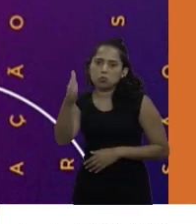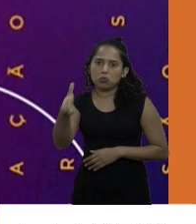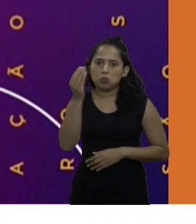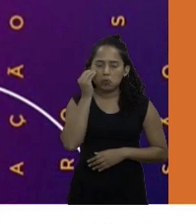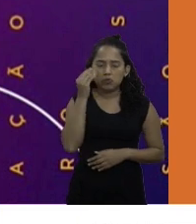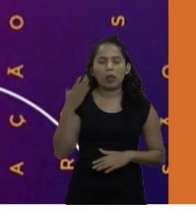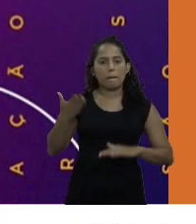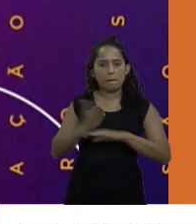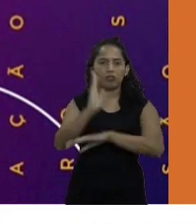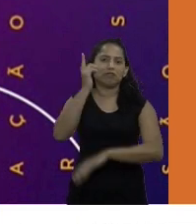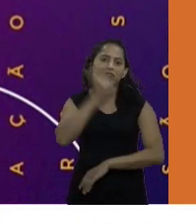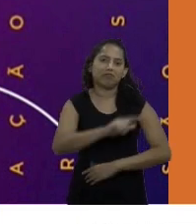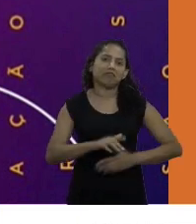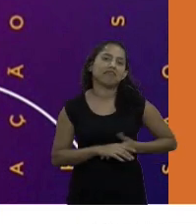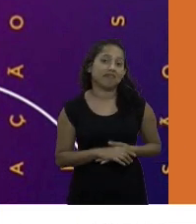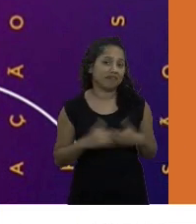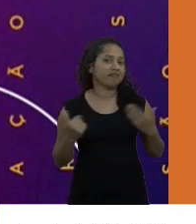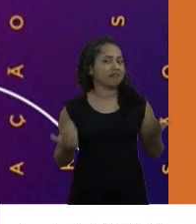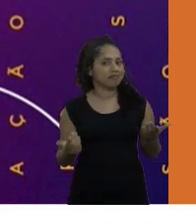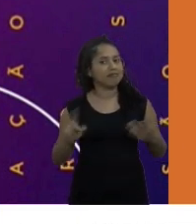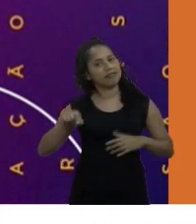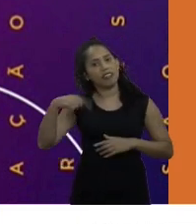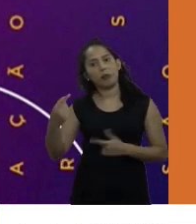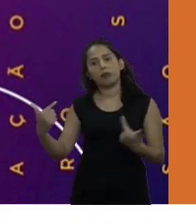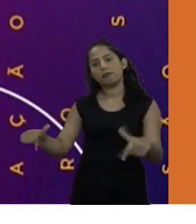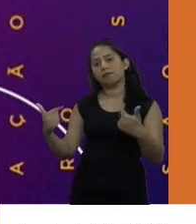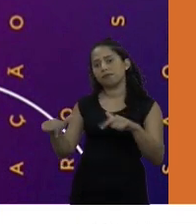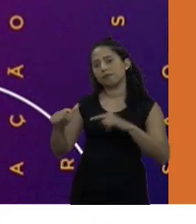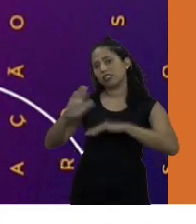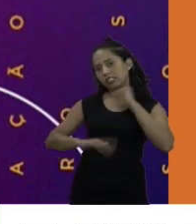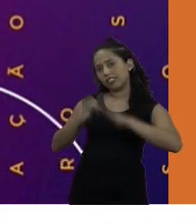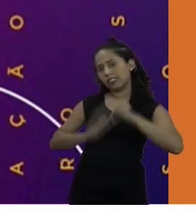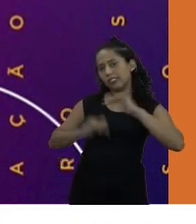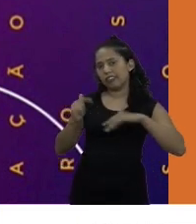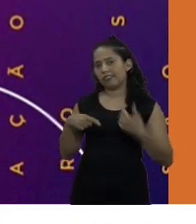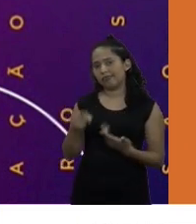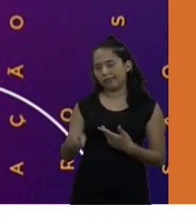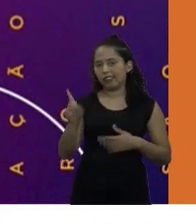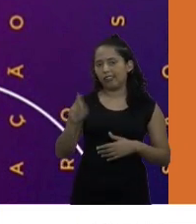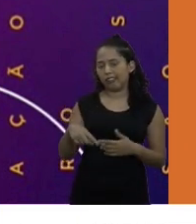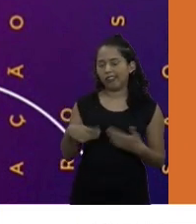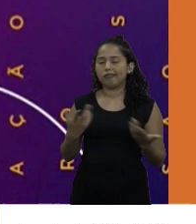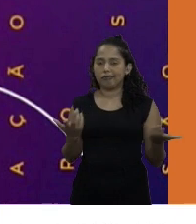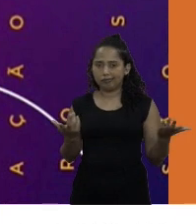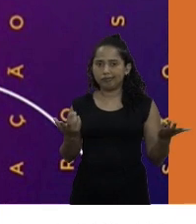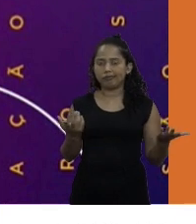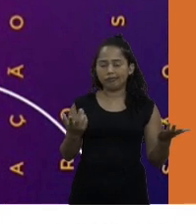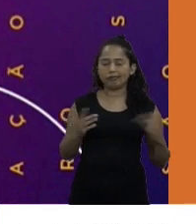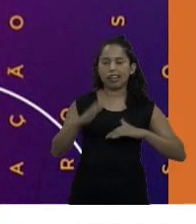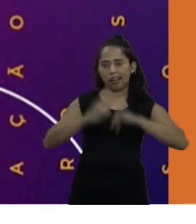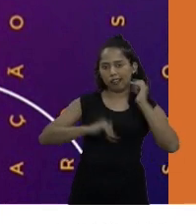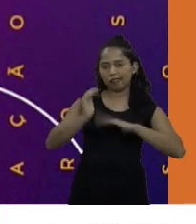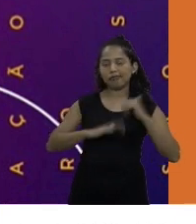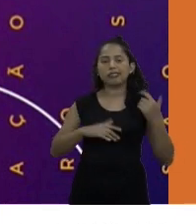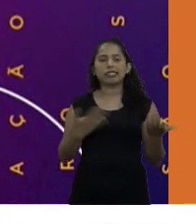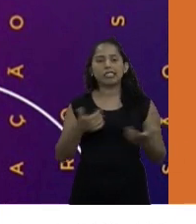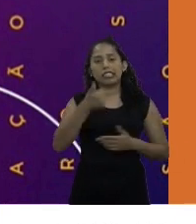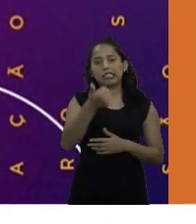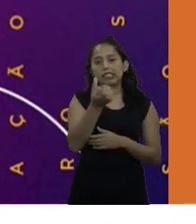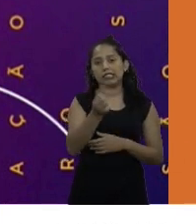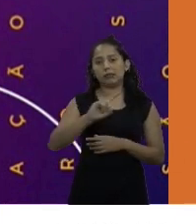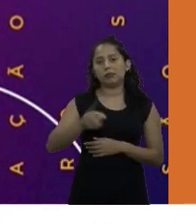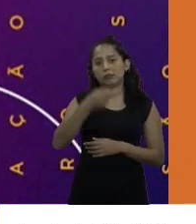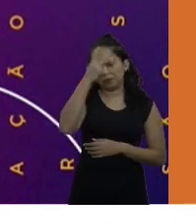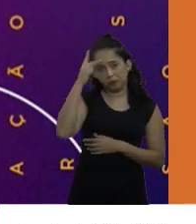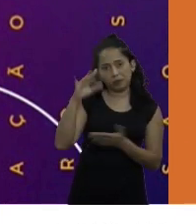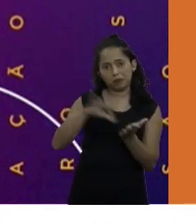da L'Oréal. Depois eu fui trabalhar na área de talent acquisition, né, da aquisição de talentos. Foram 16.800